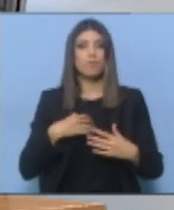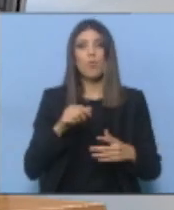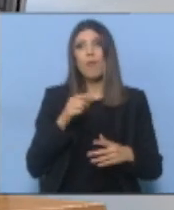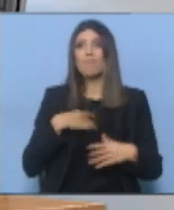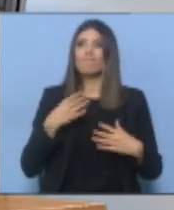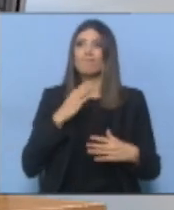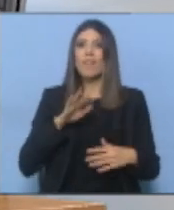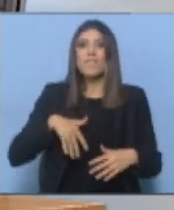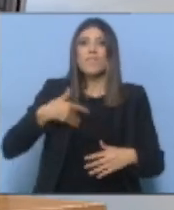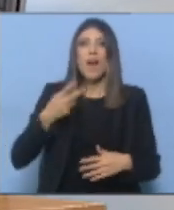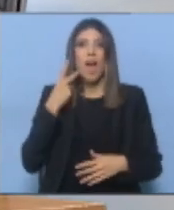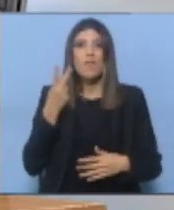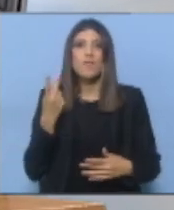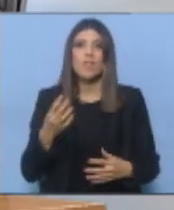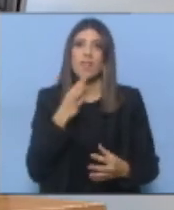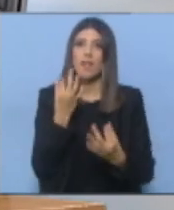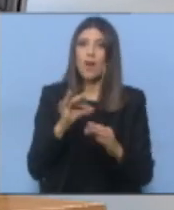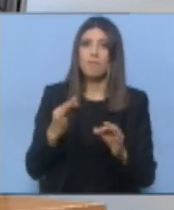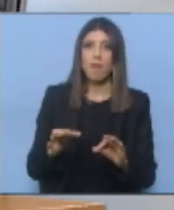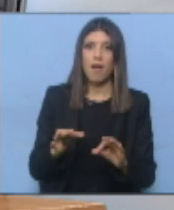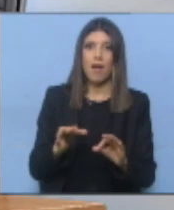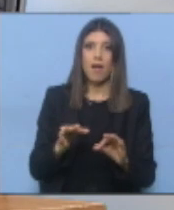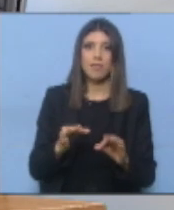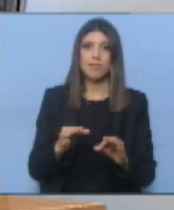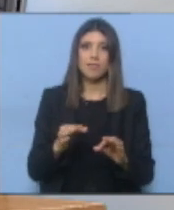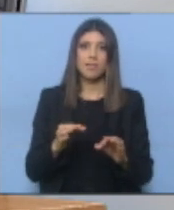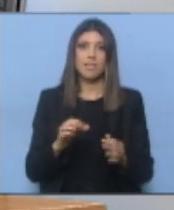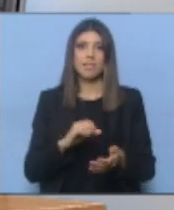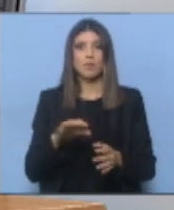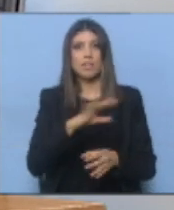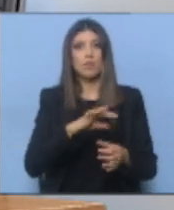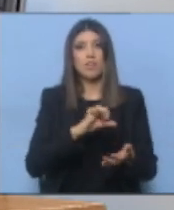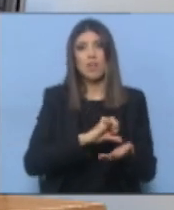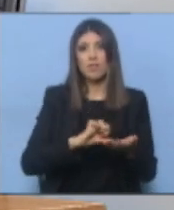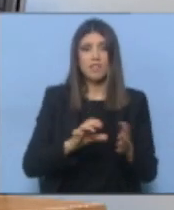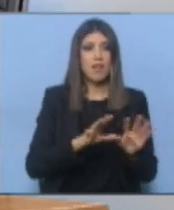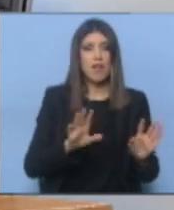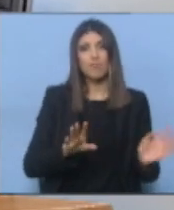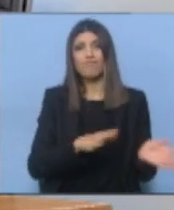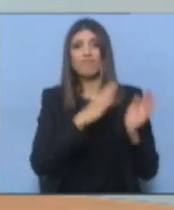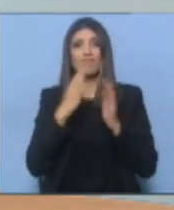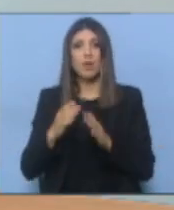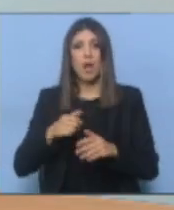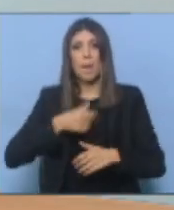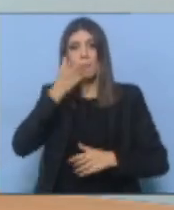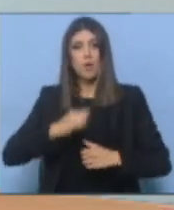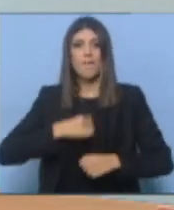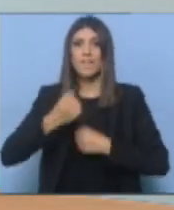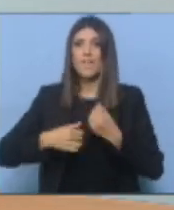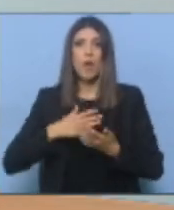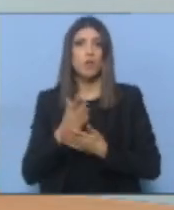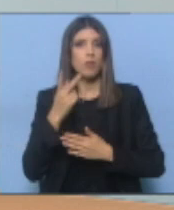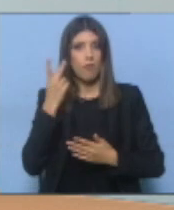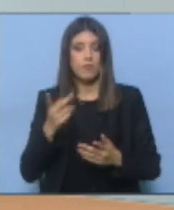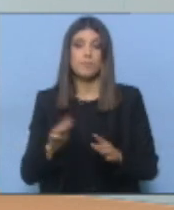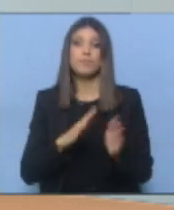normal de pessoas perfeitamente integradas em sociedade. Filipa, este é um estudo que é